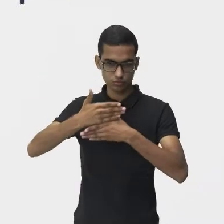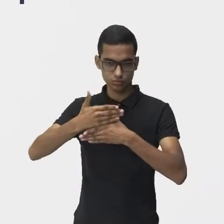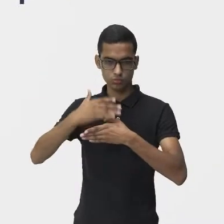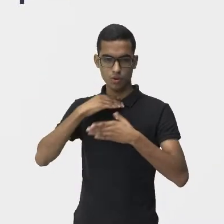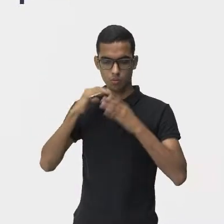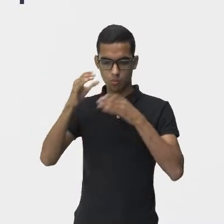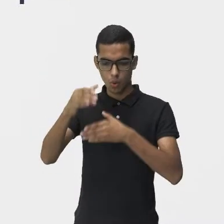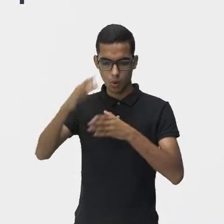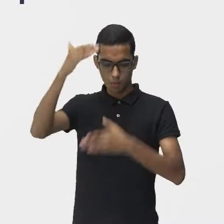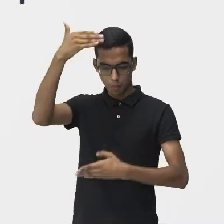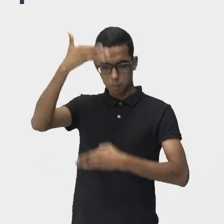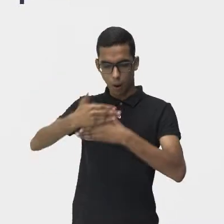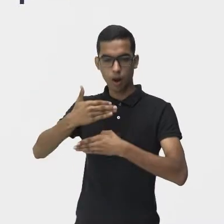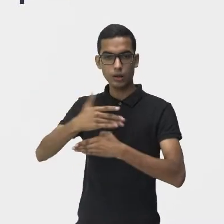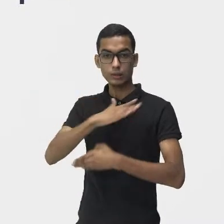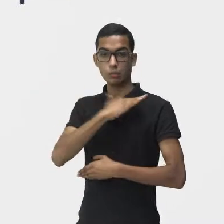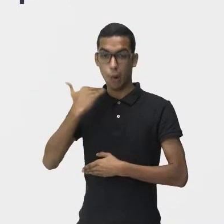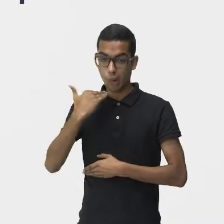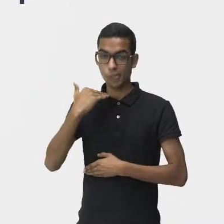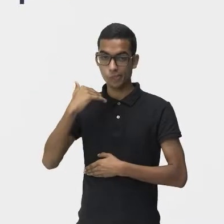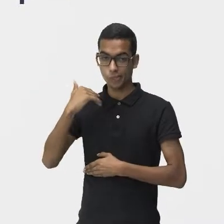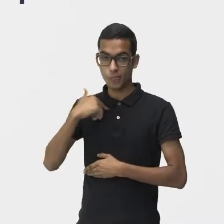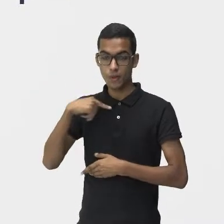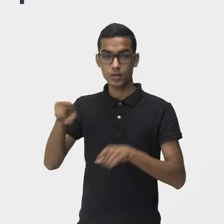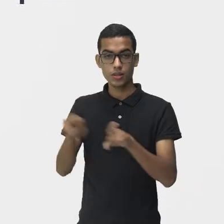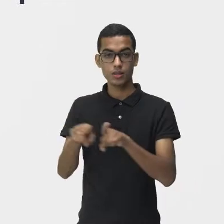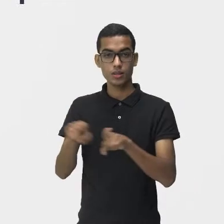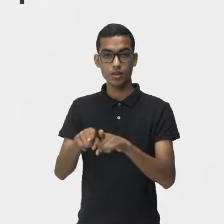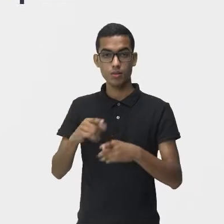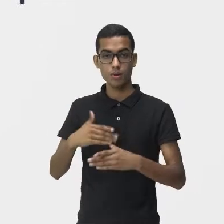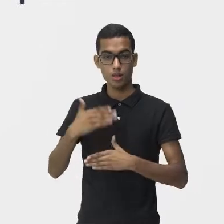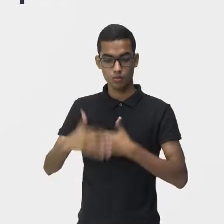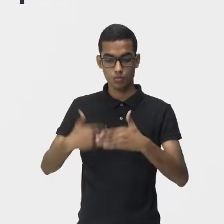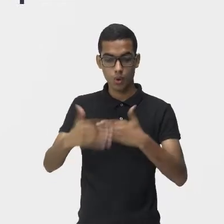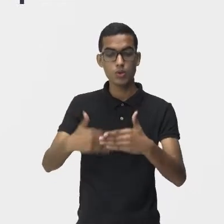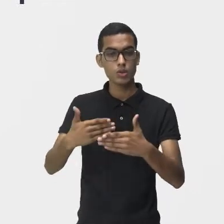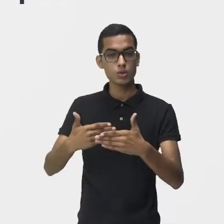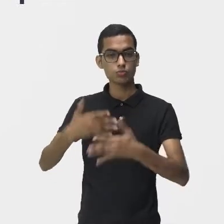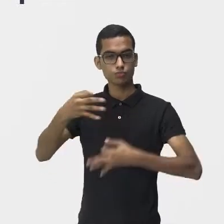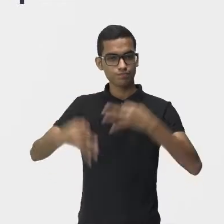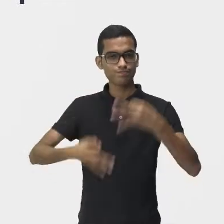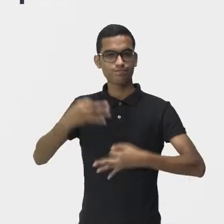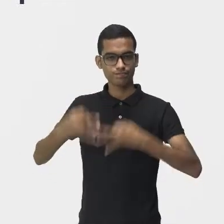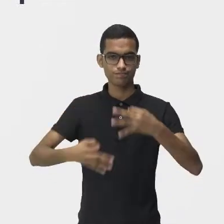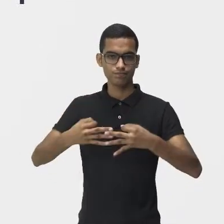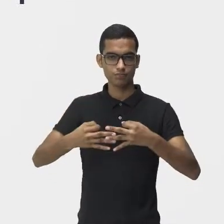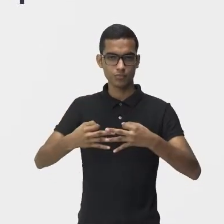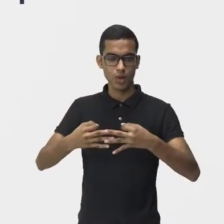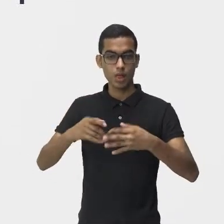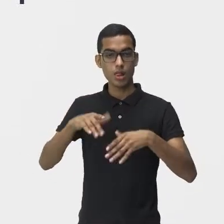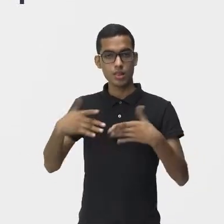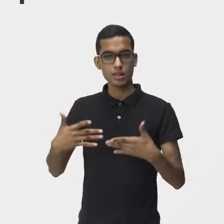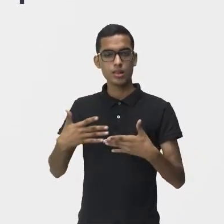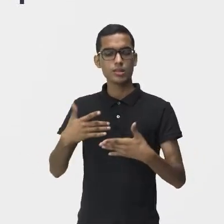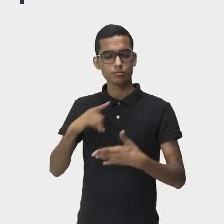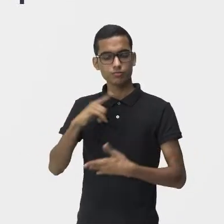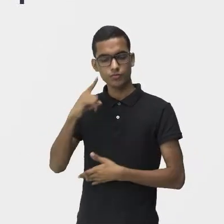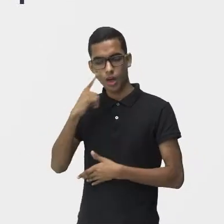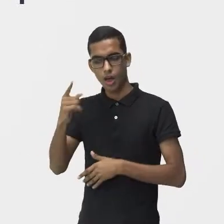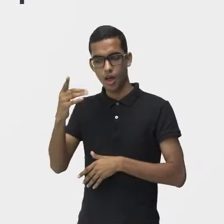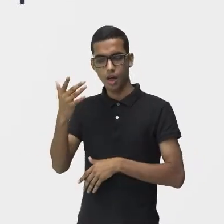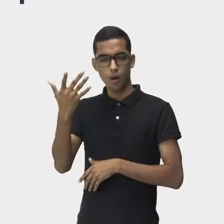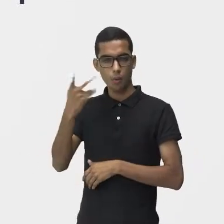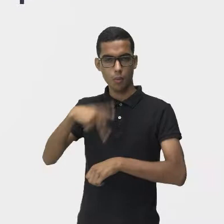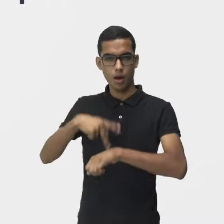longo processo de julgamento, seria condenado à guilhotina, e aí nós vamos ver a França se tornando